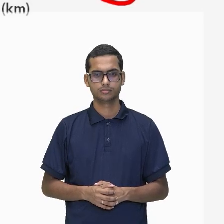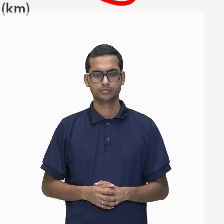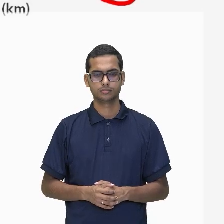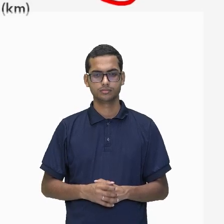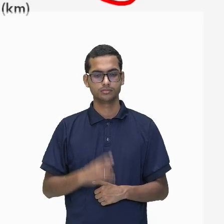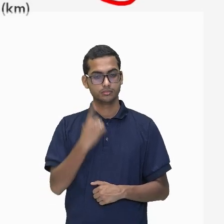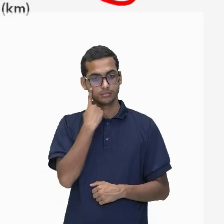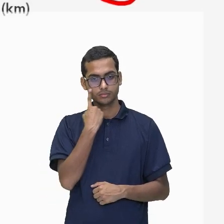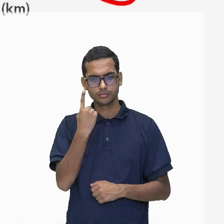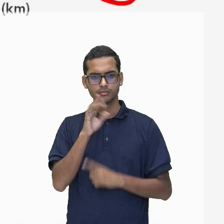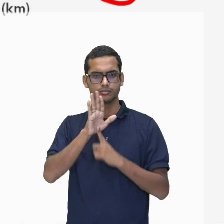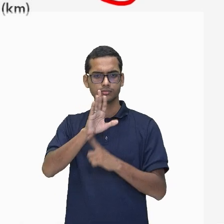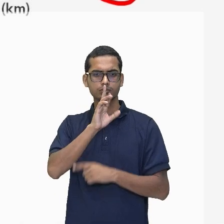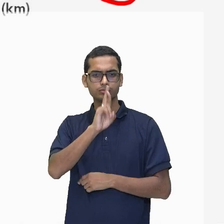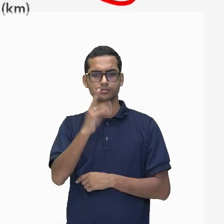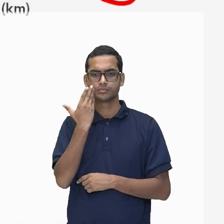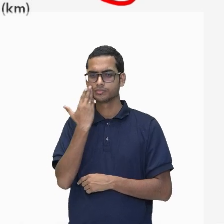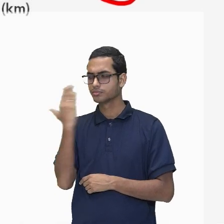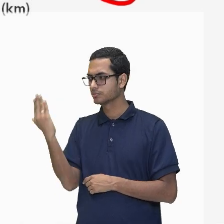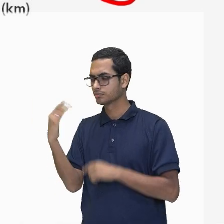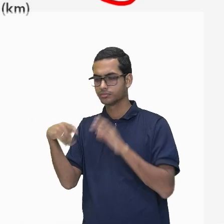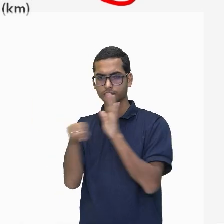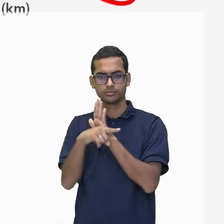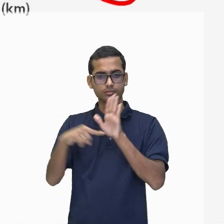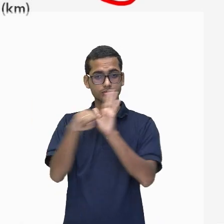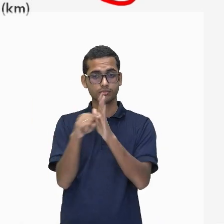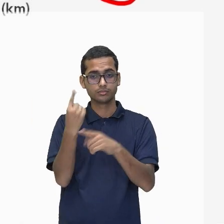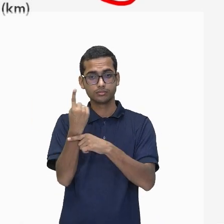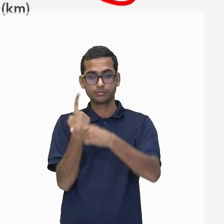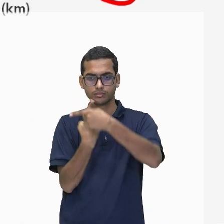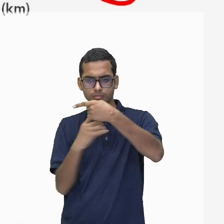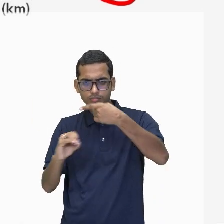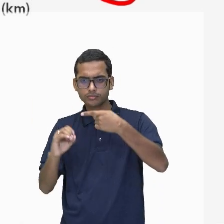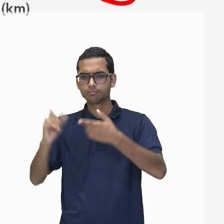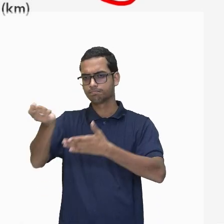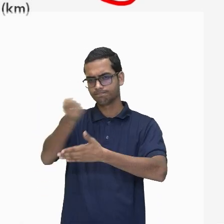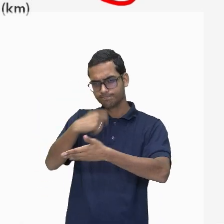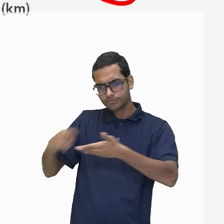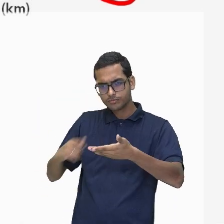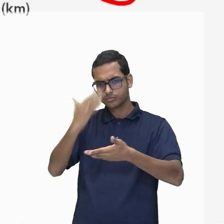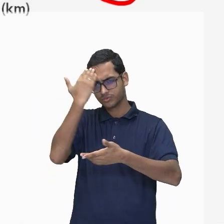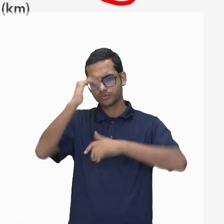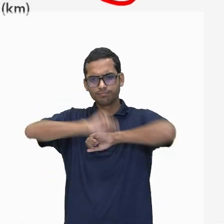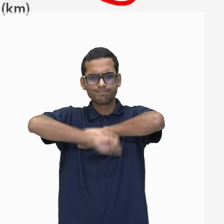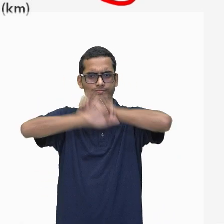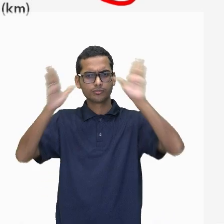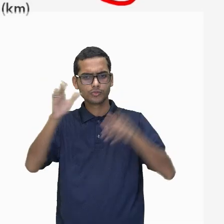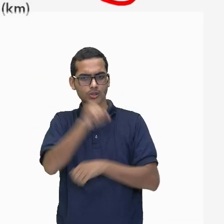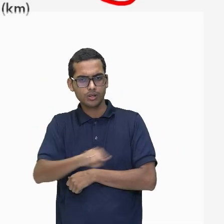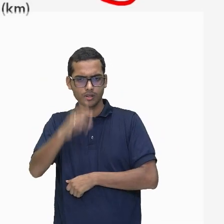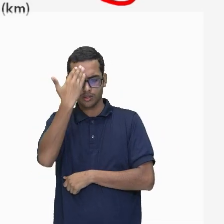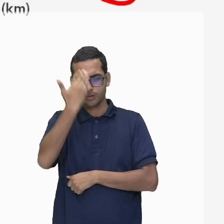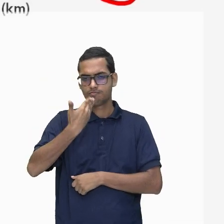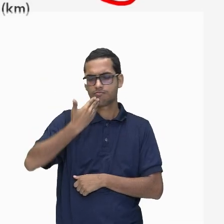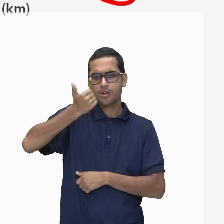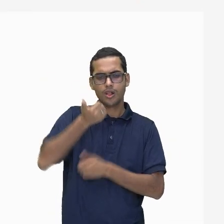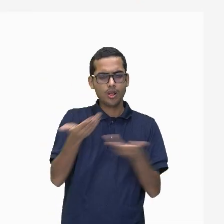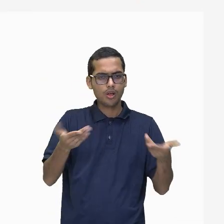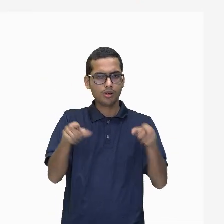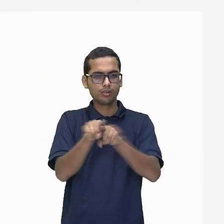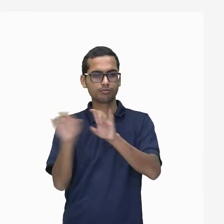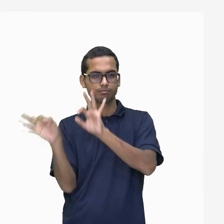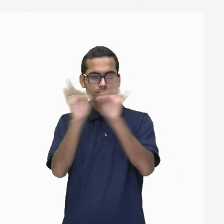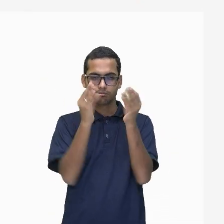certo? Agora, para que você faça suas anotações e fique de forma mais clara aí para vocês, vamos colocar aqui os